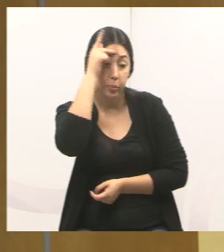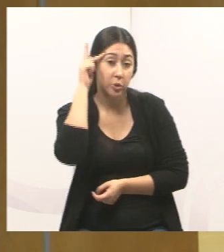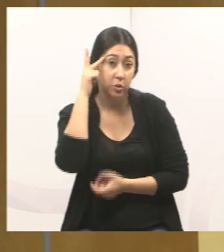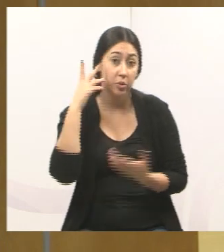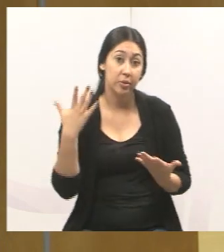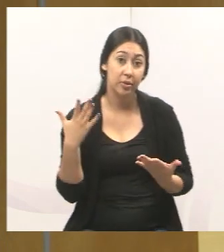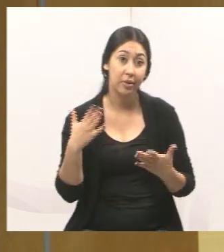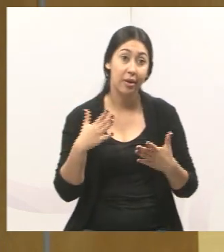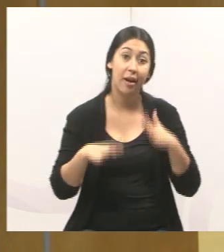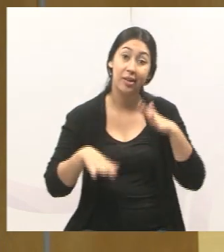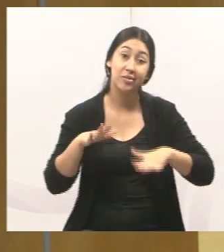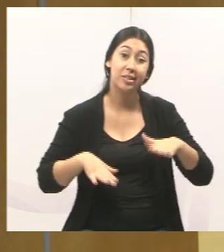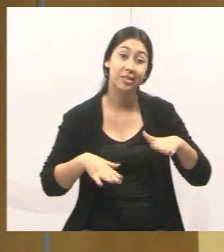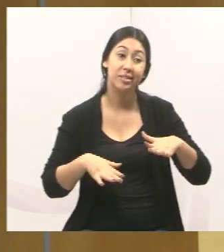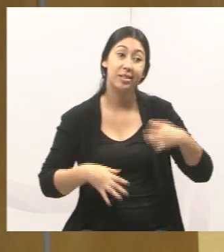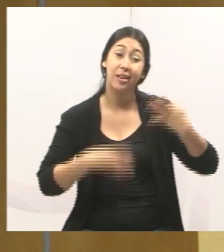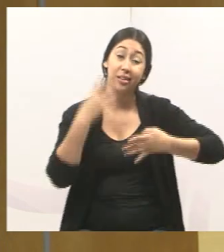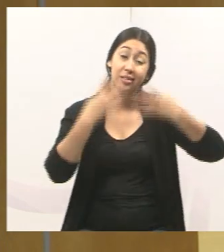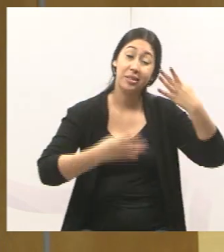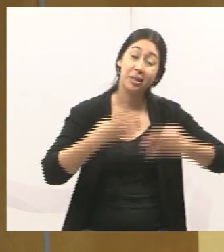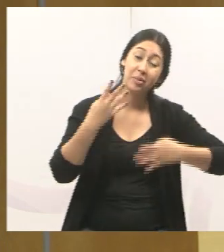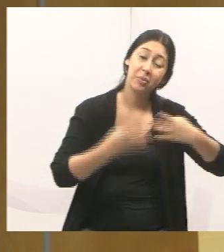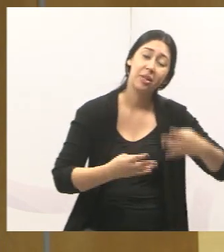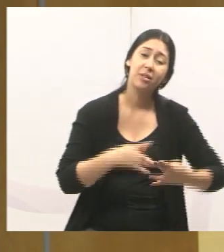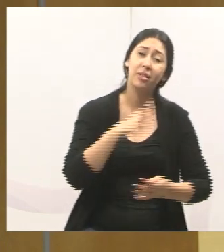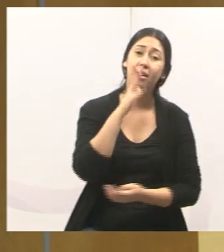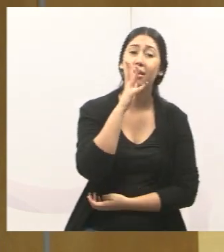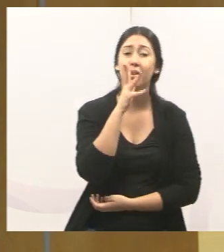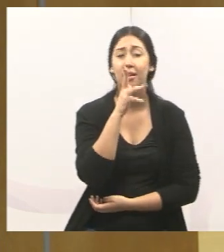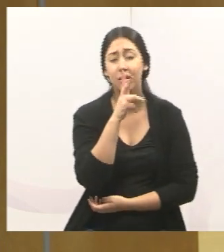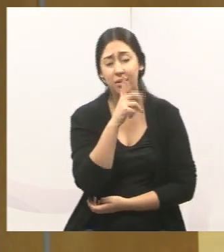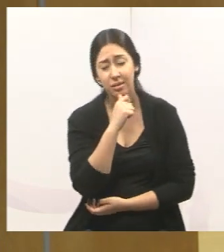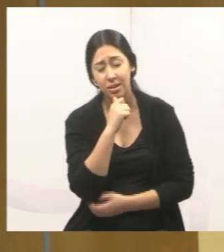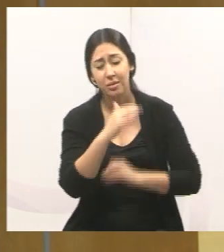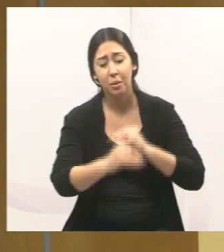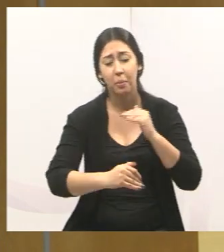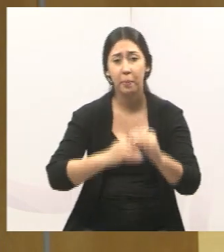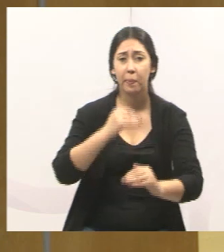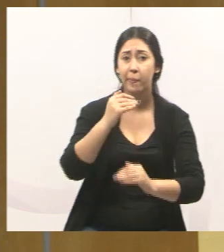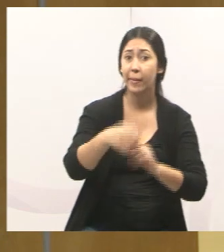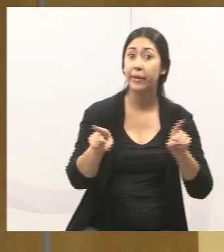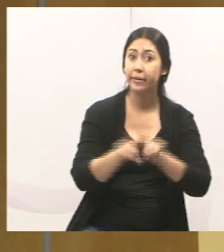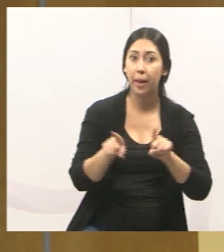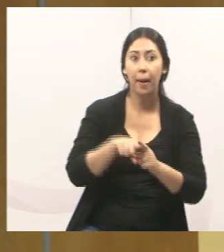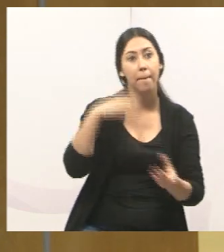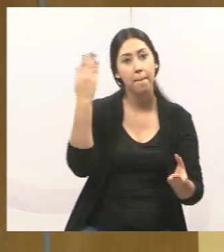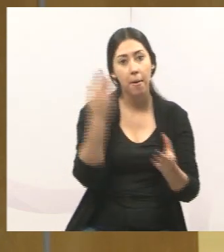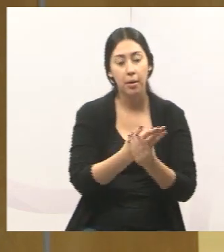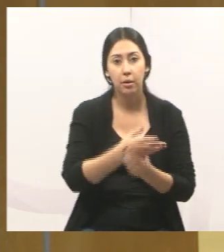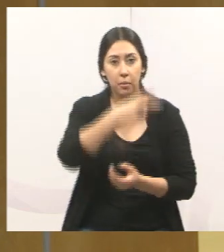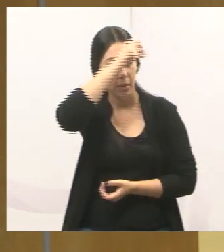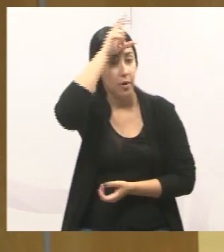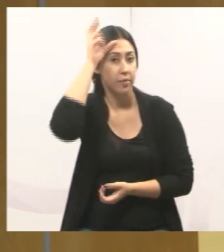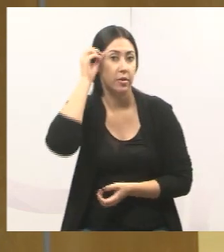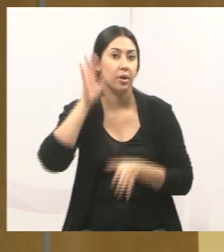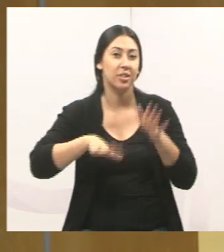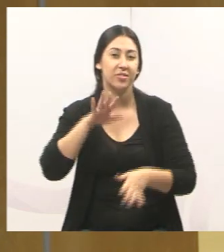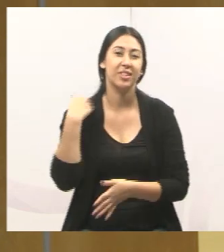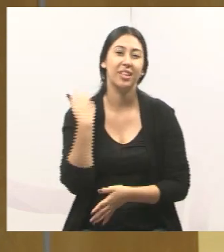infelizmente interfere também e atrasa todo o processo e também processa o prefeito. Muitas vezes você entra na